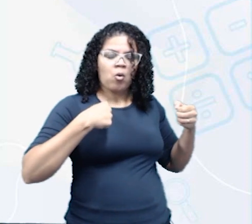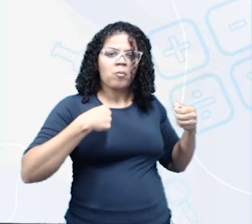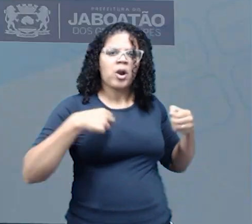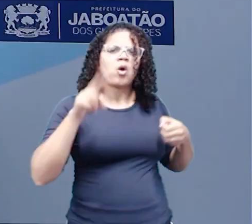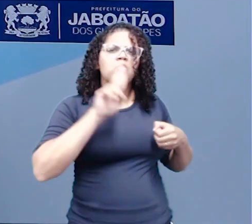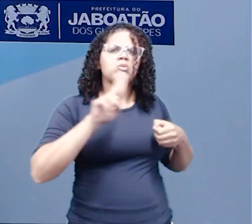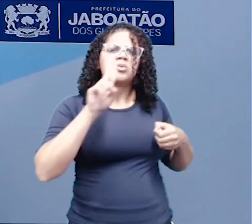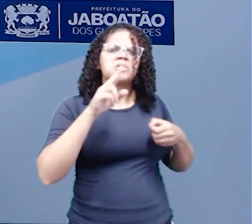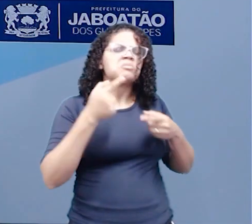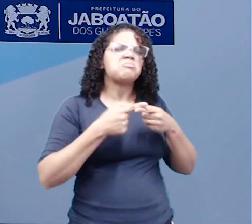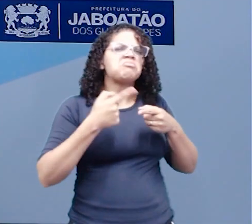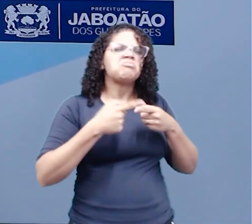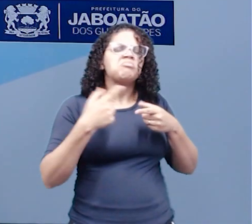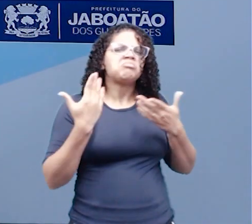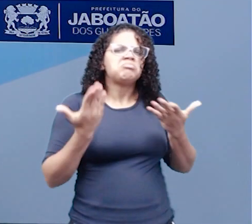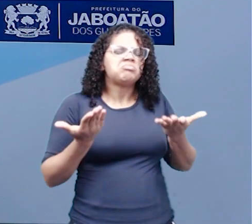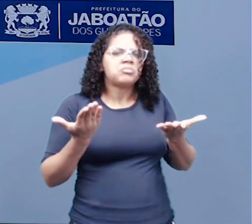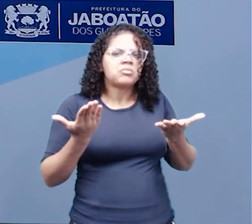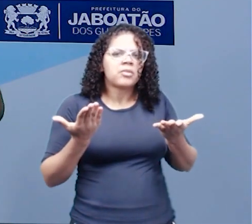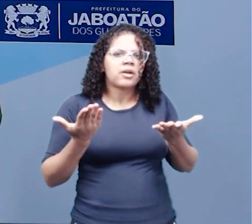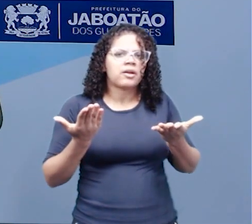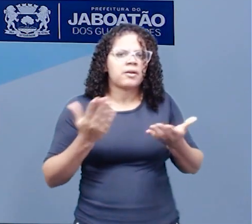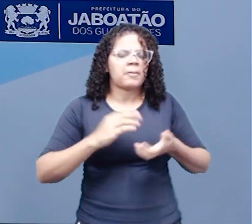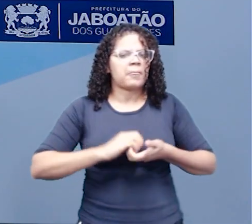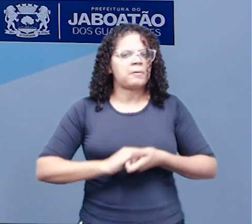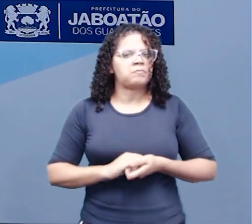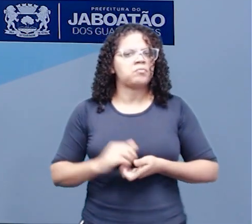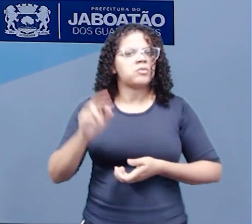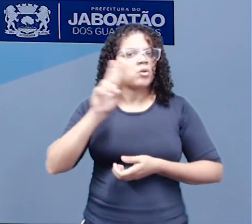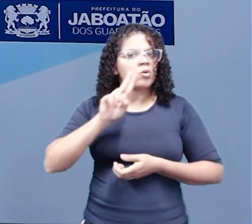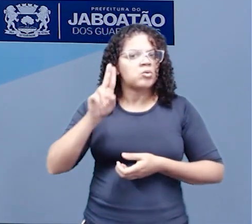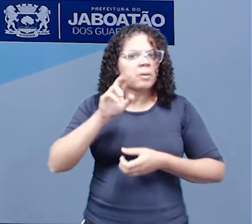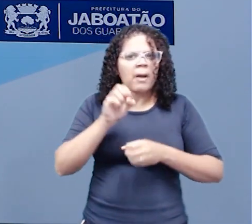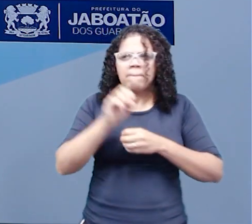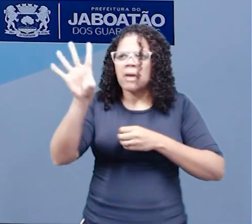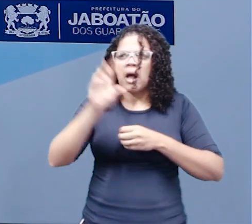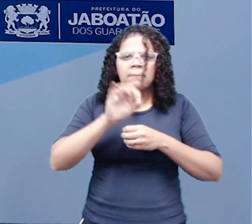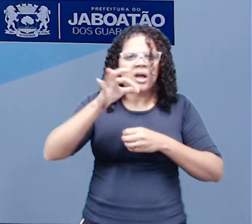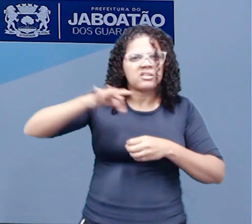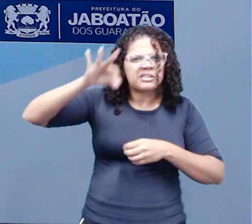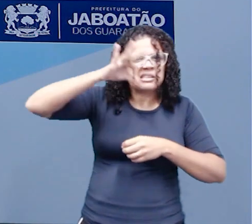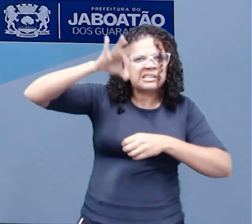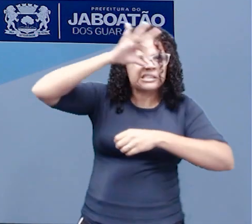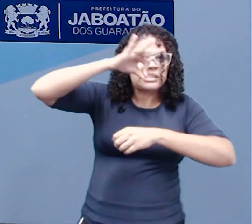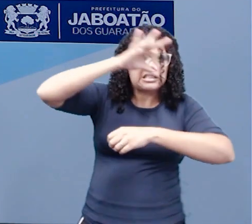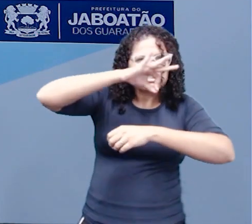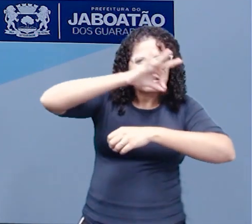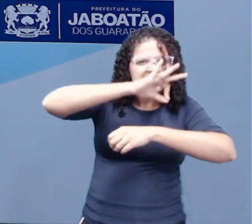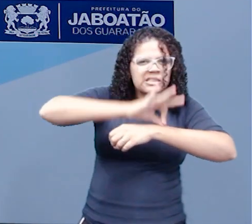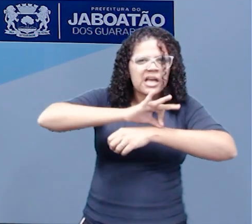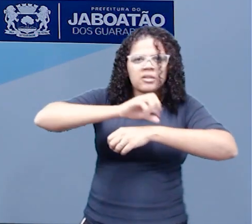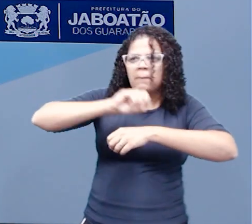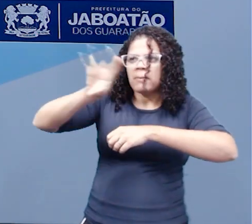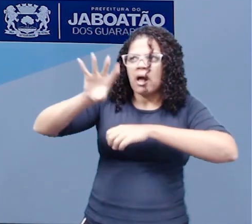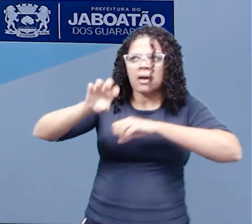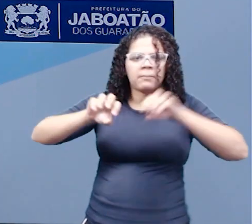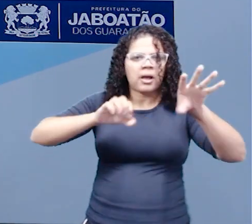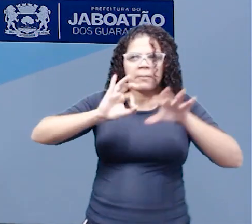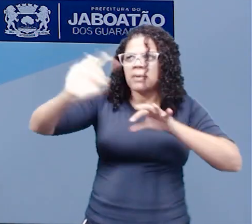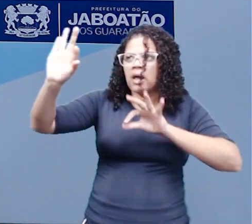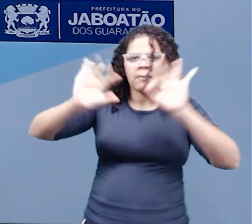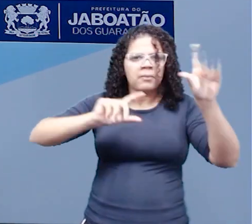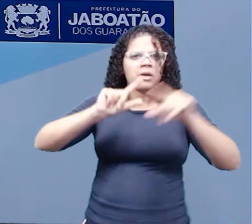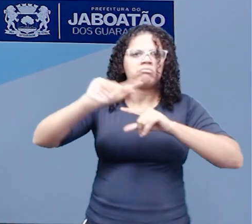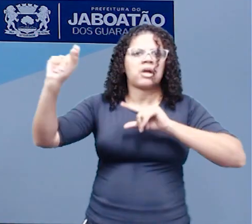naftalina? Ela serve para espantar insetos. Ela é um repelente de insetos,